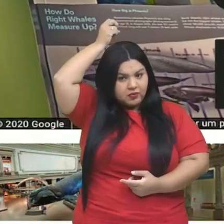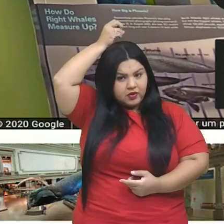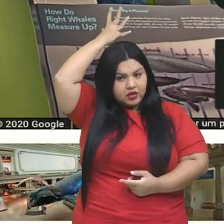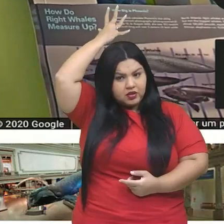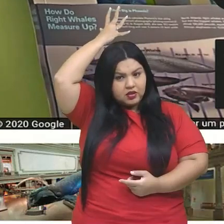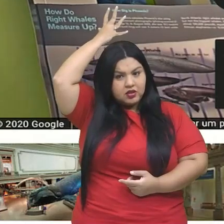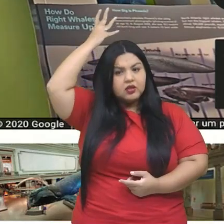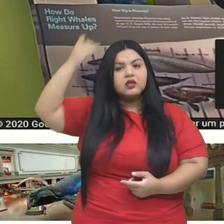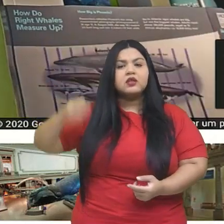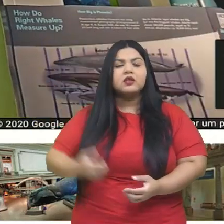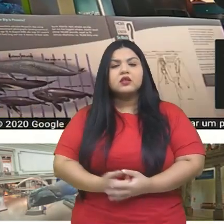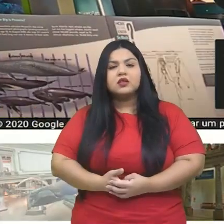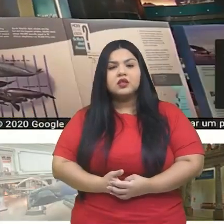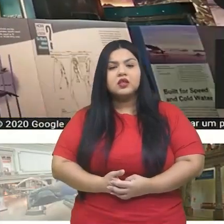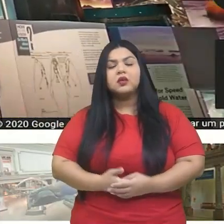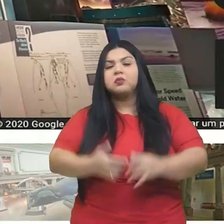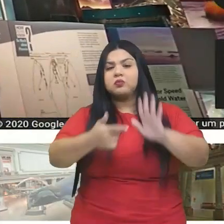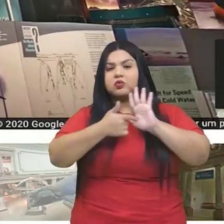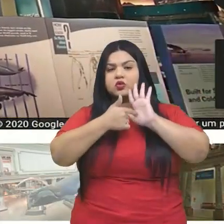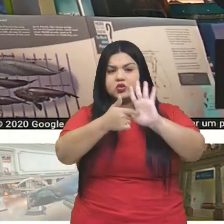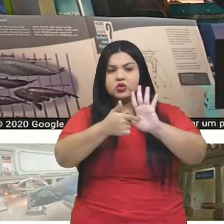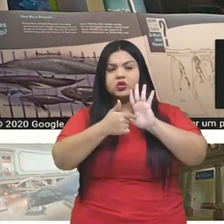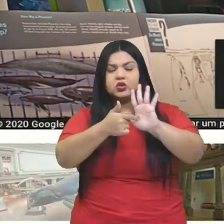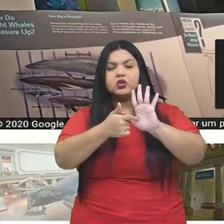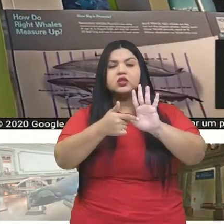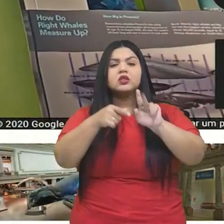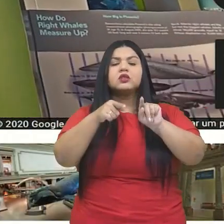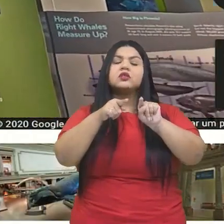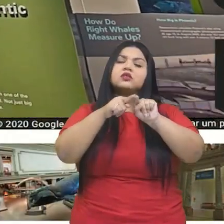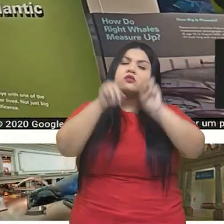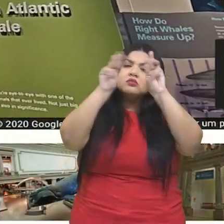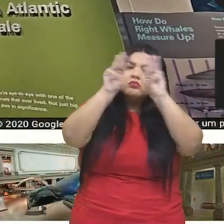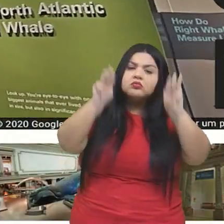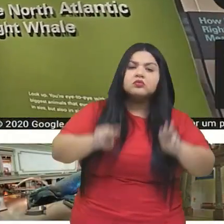e disponível, né, na exposição.